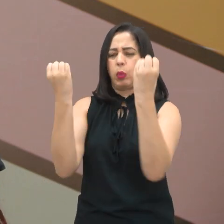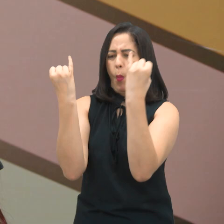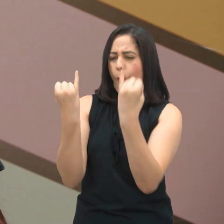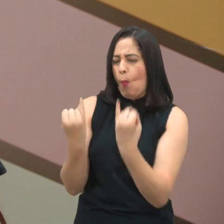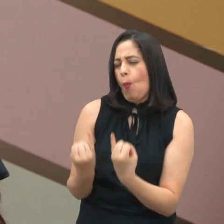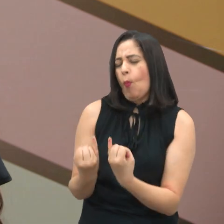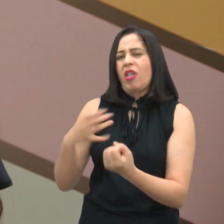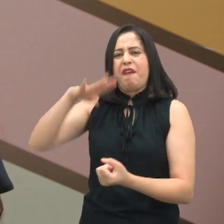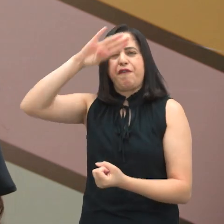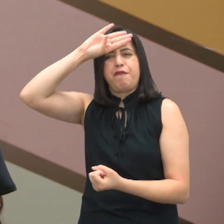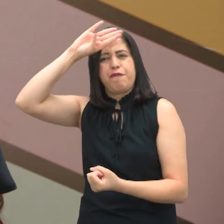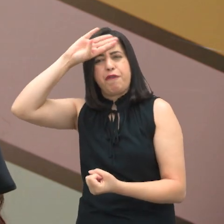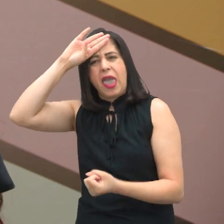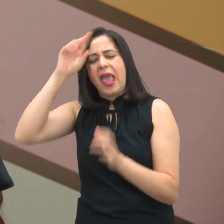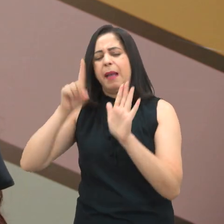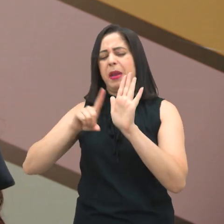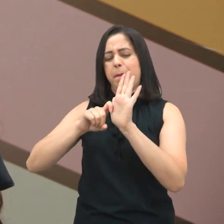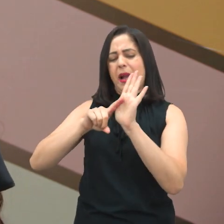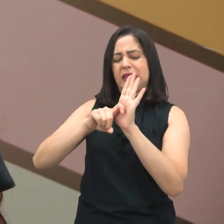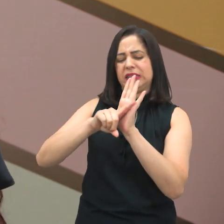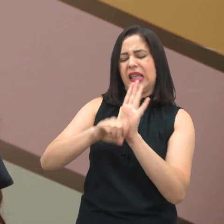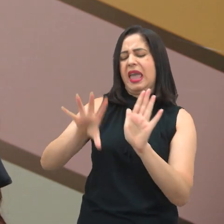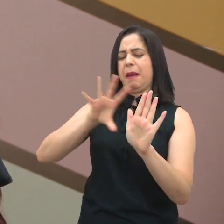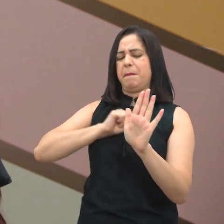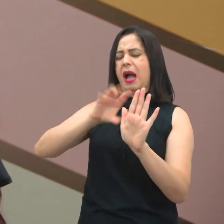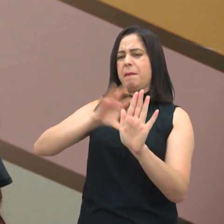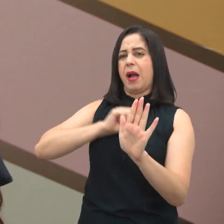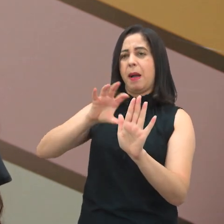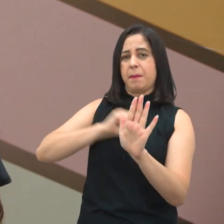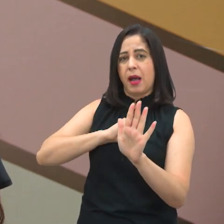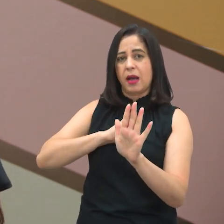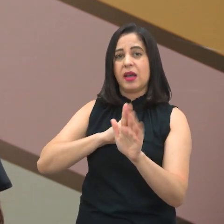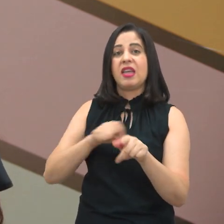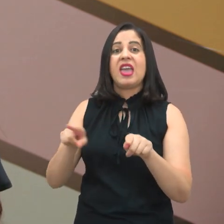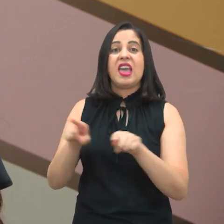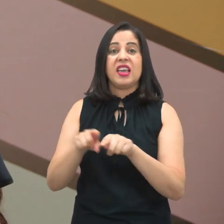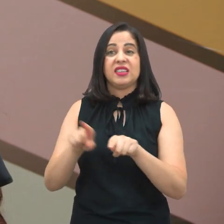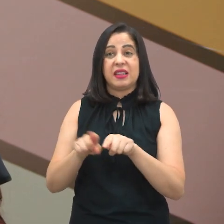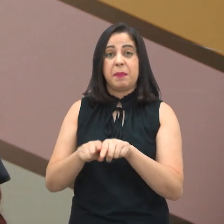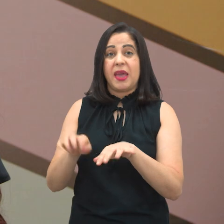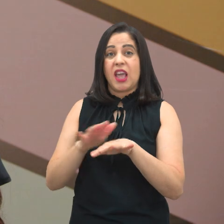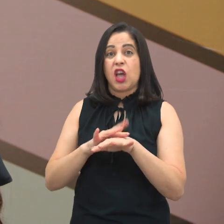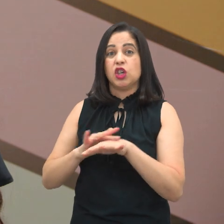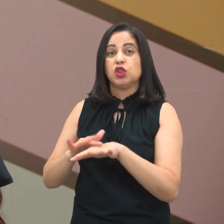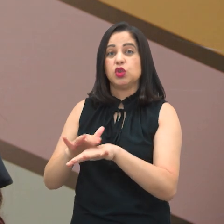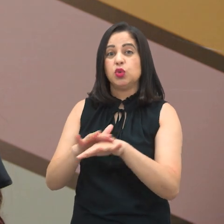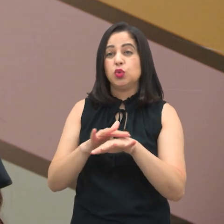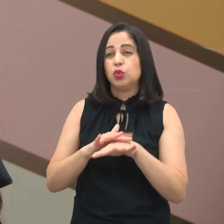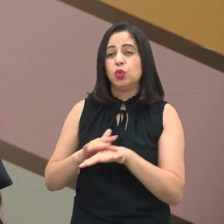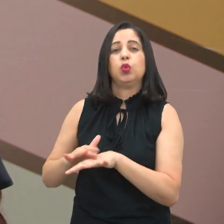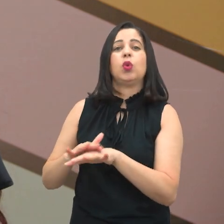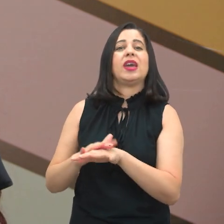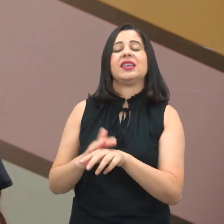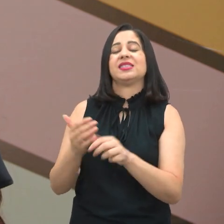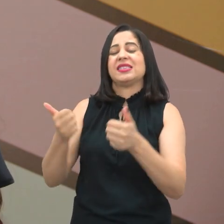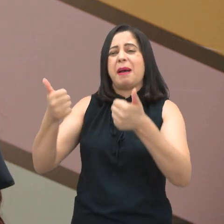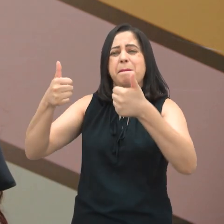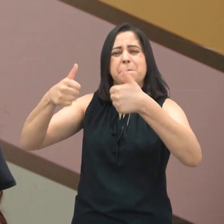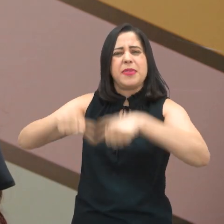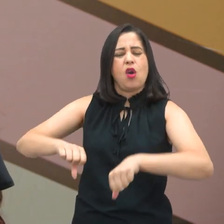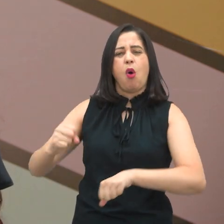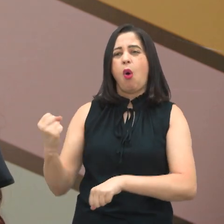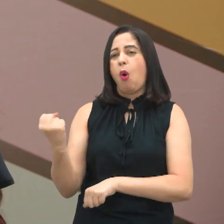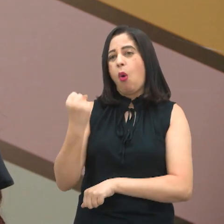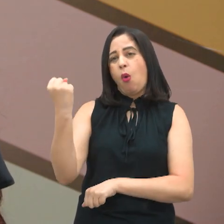febre recorrente, infecções bacterianas comuns de repetição, até as chamadas doenças definidoras de AIDS, que